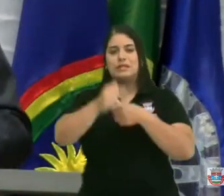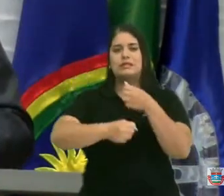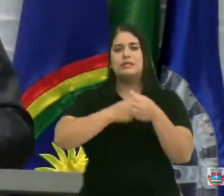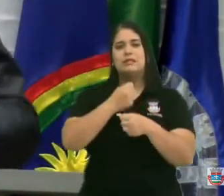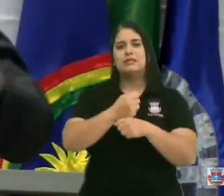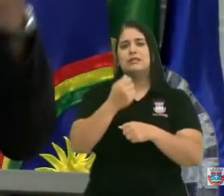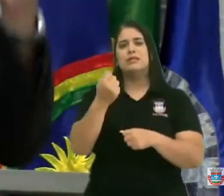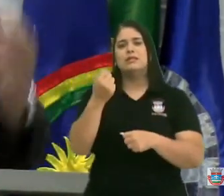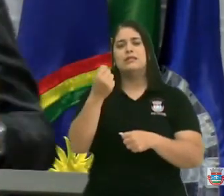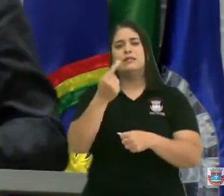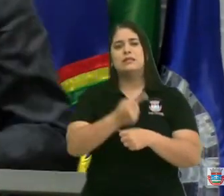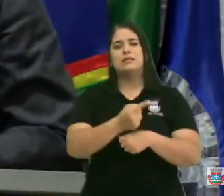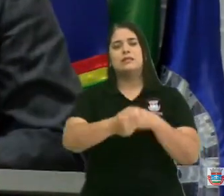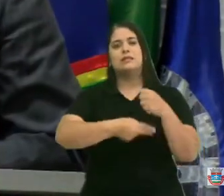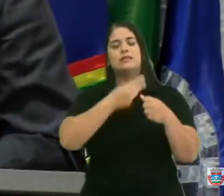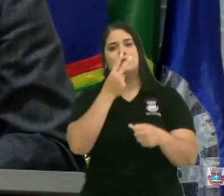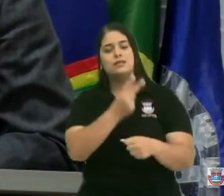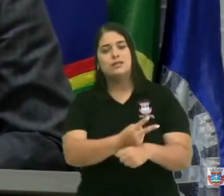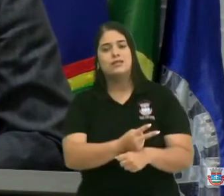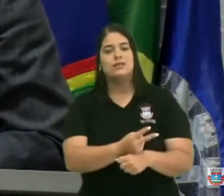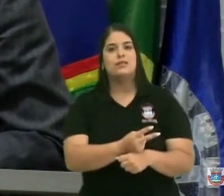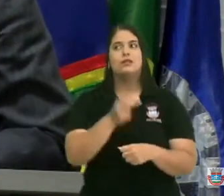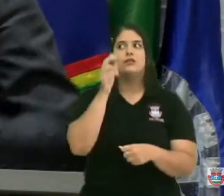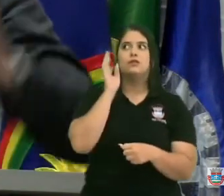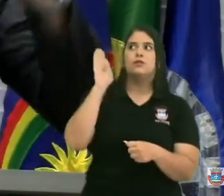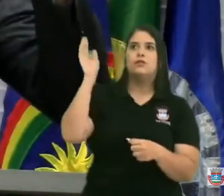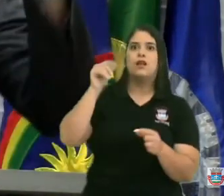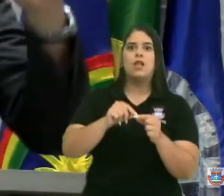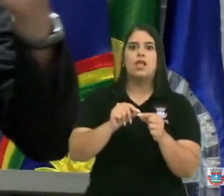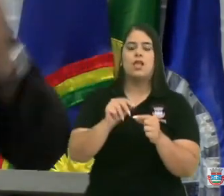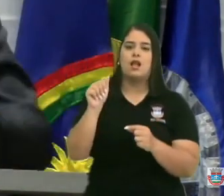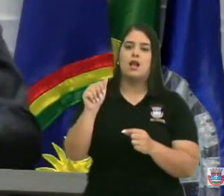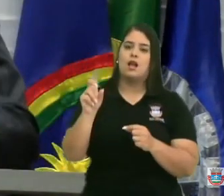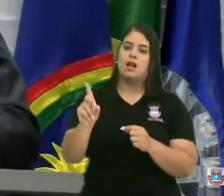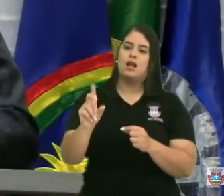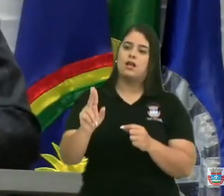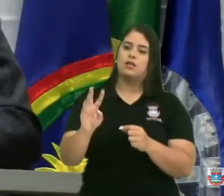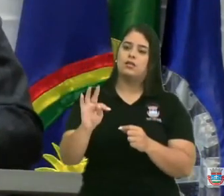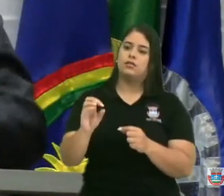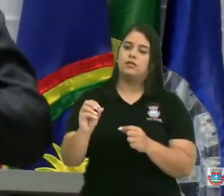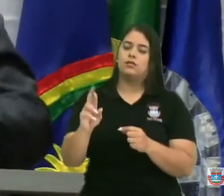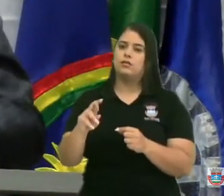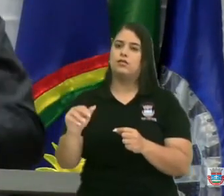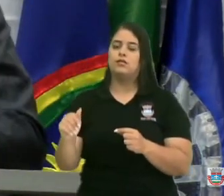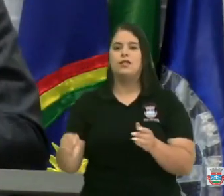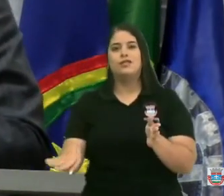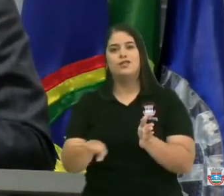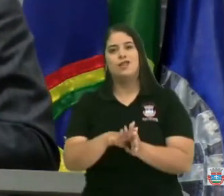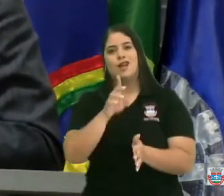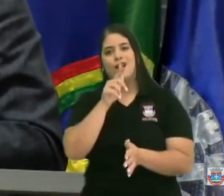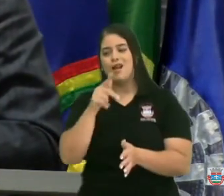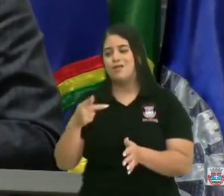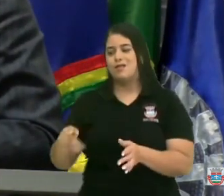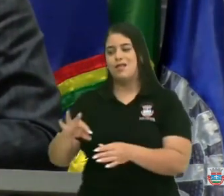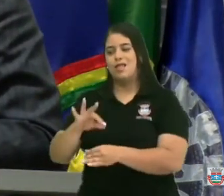governo, faz a adutora, chega a água a Espírito Santo, a Vila do Espírito